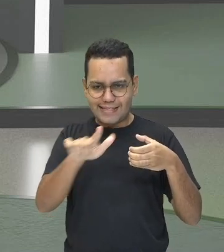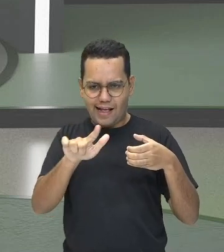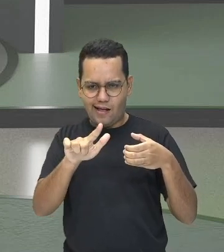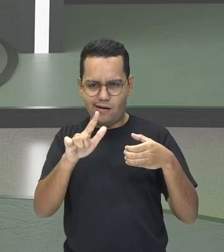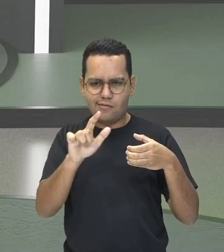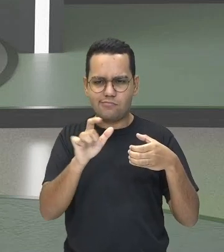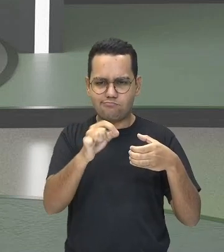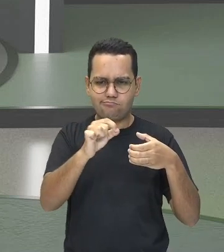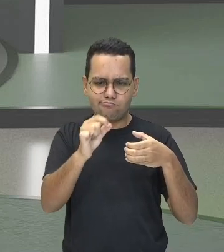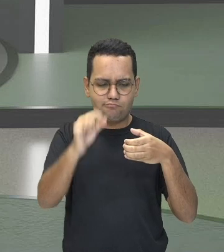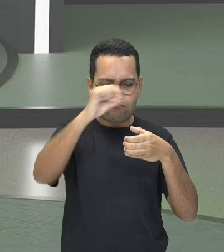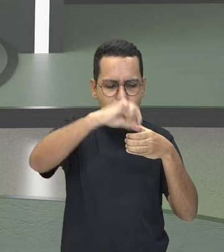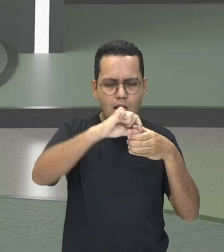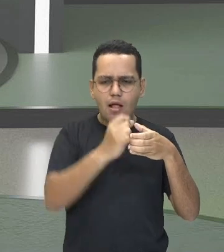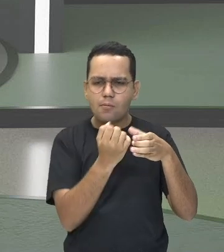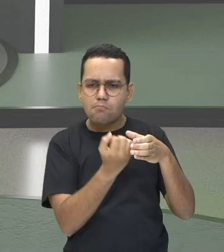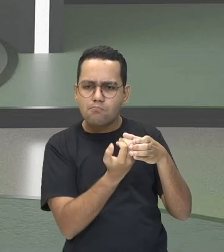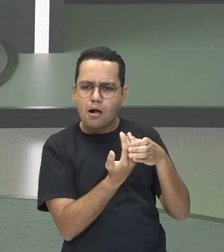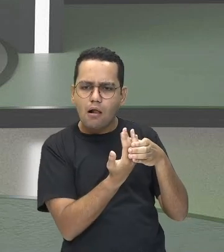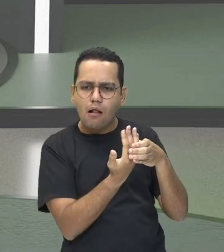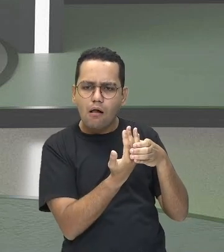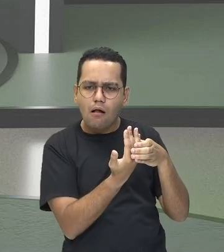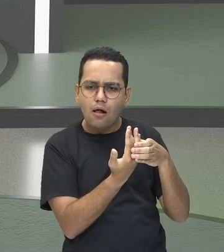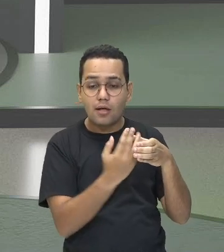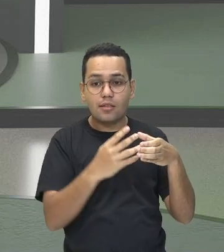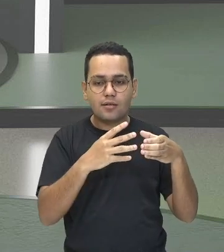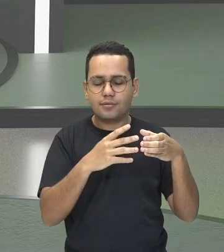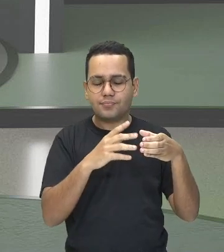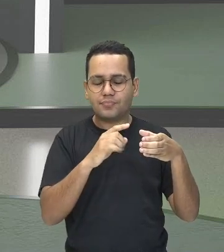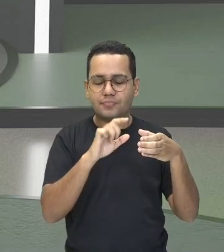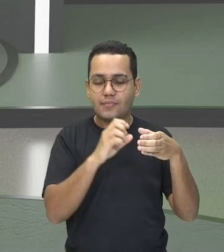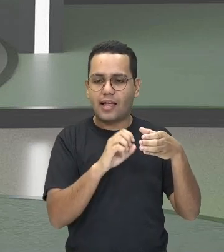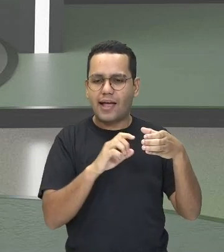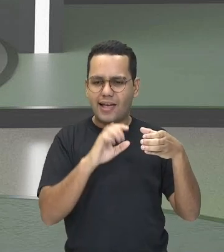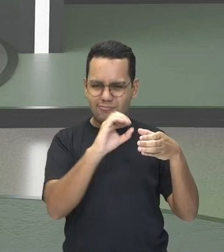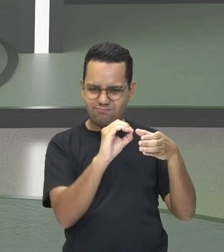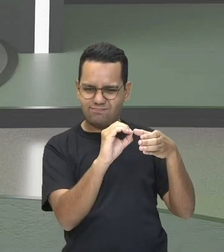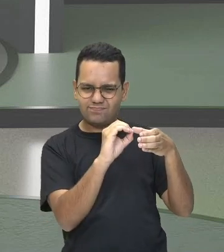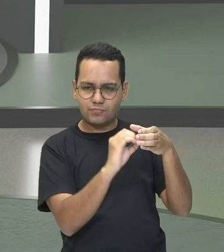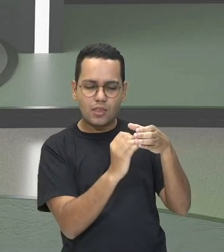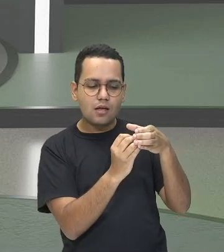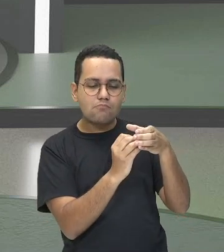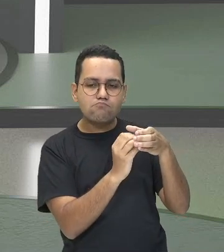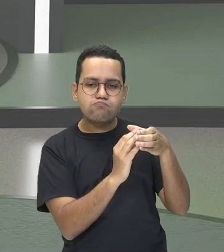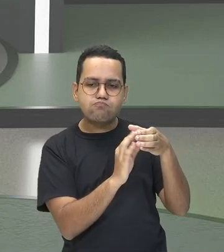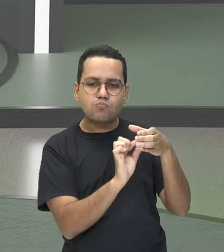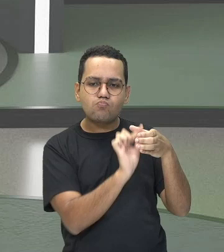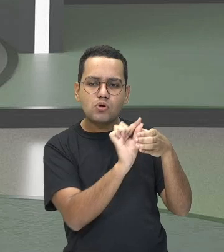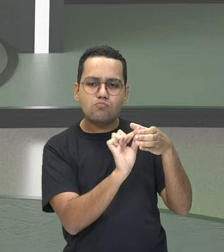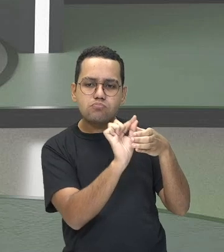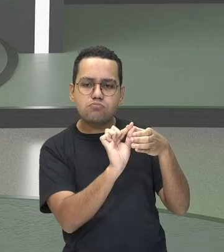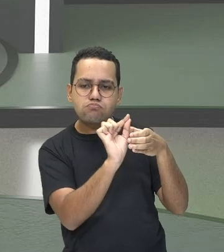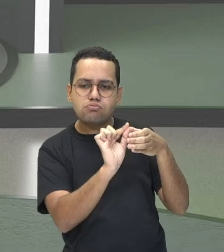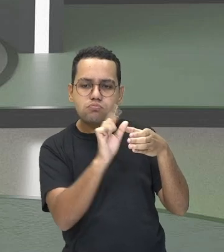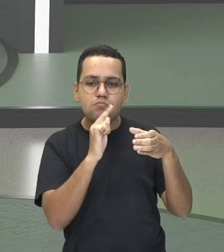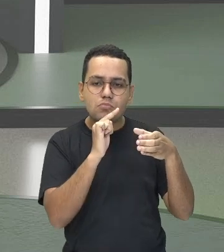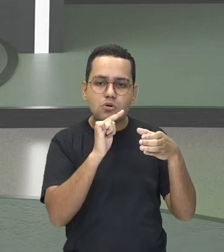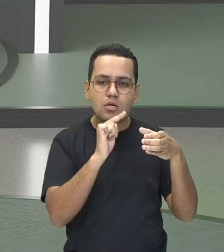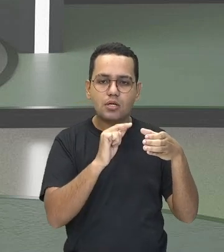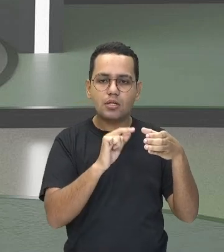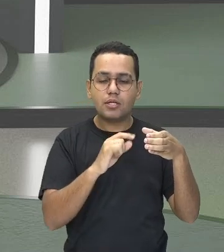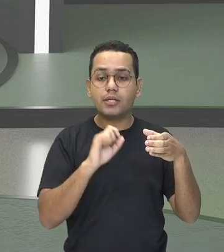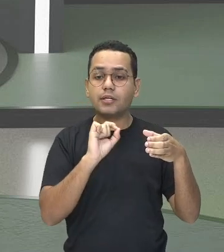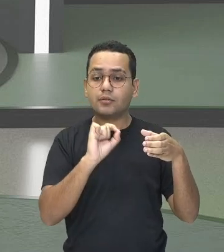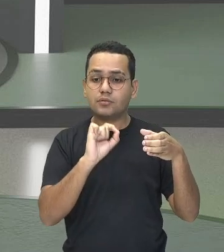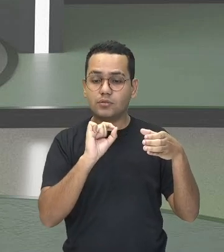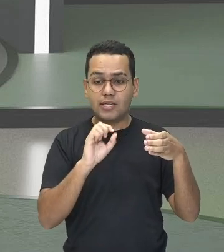com tempo e demora Qual é a maneira mais rápido de fazer com que ele ele reaja ali rapidamente é eu